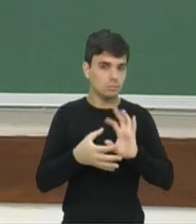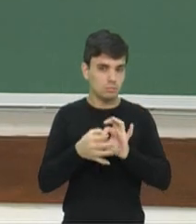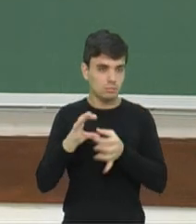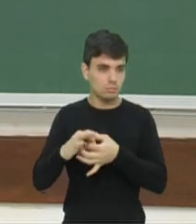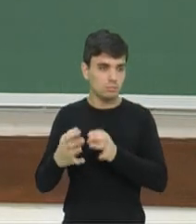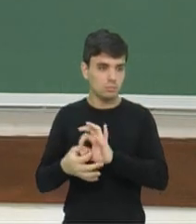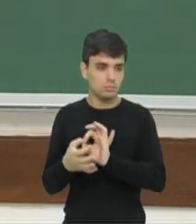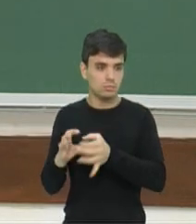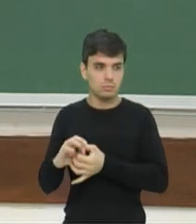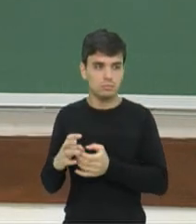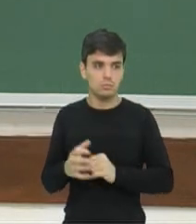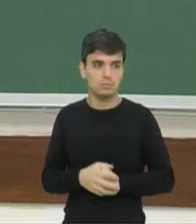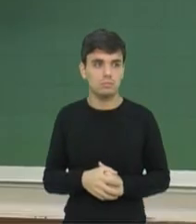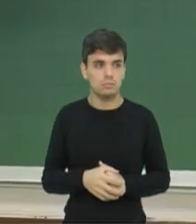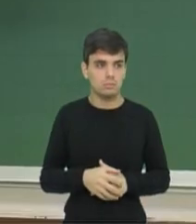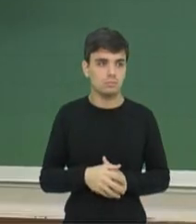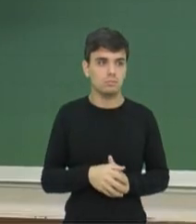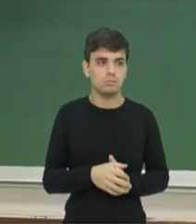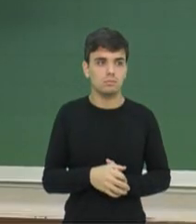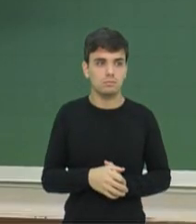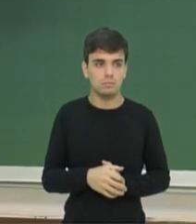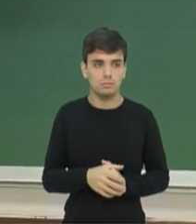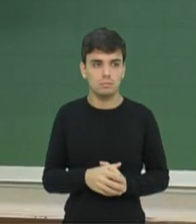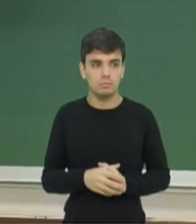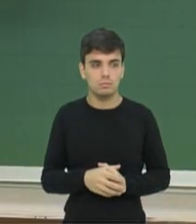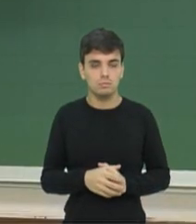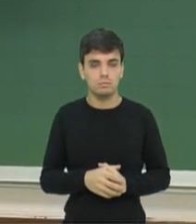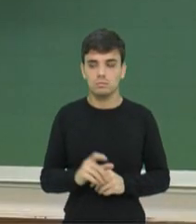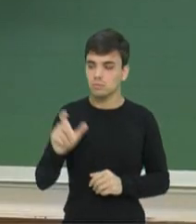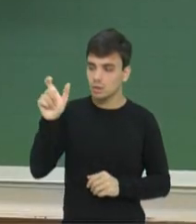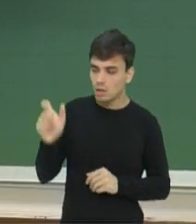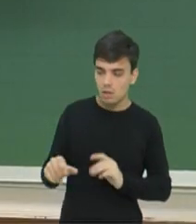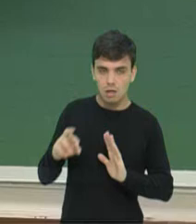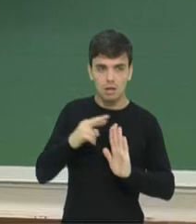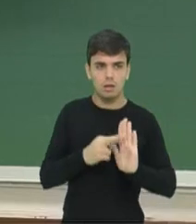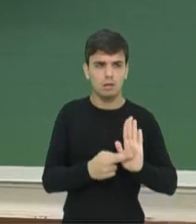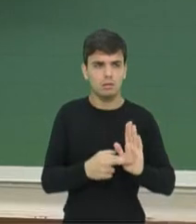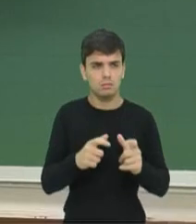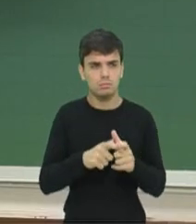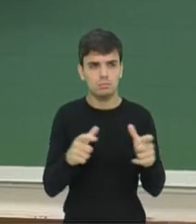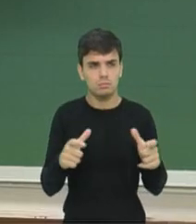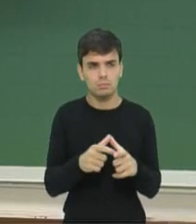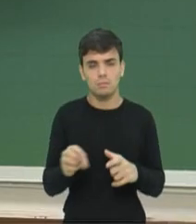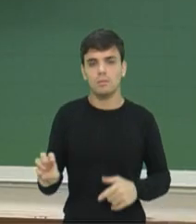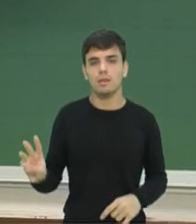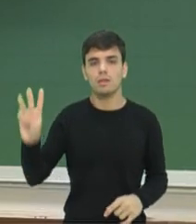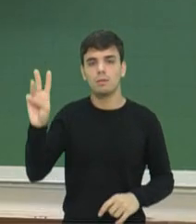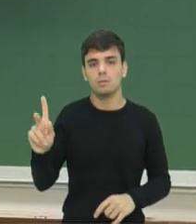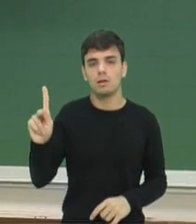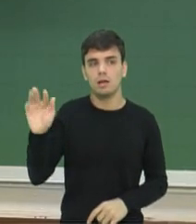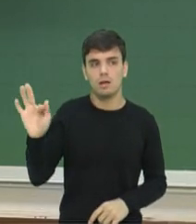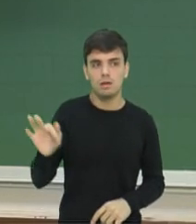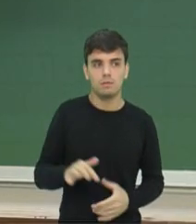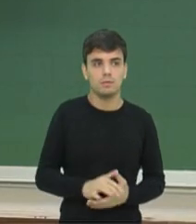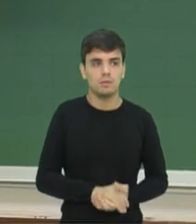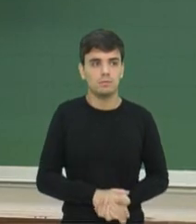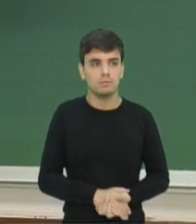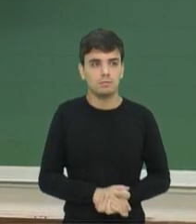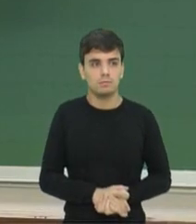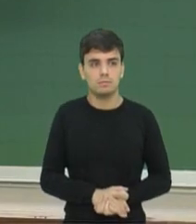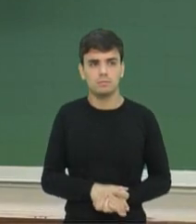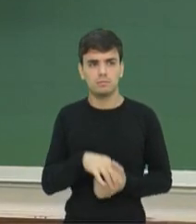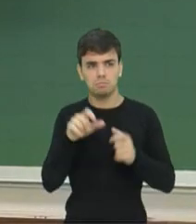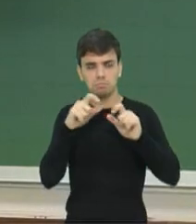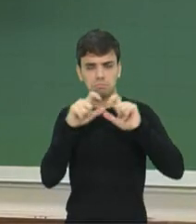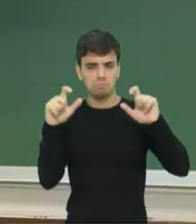que regulamentam o Karatê. Então a entidade maior de regulamentação do Karatê é a WKF, que é a World